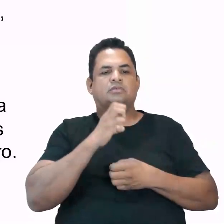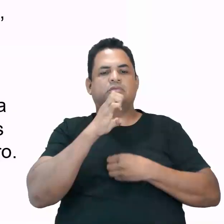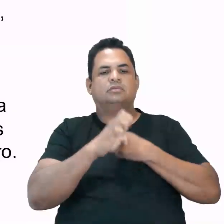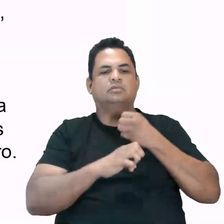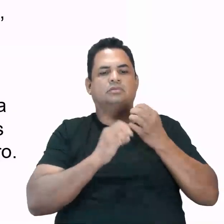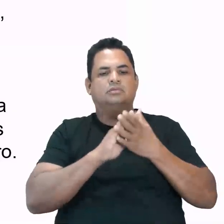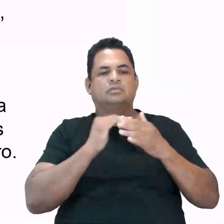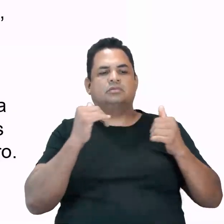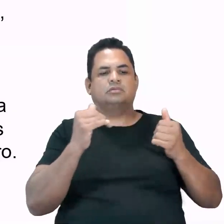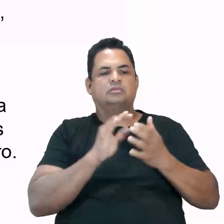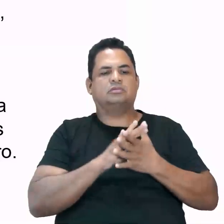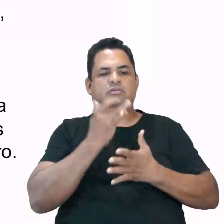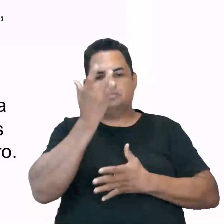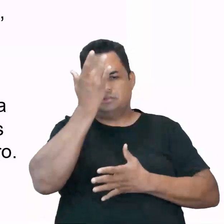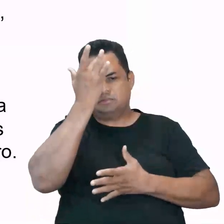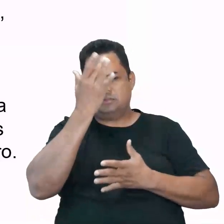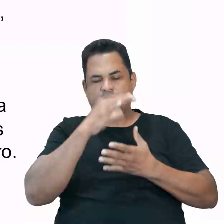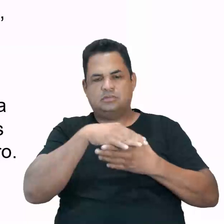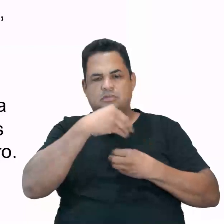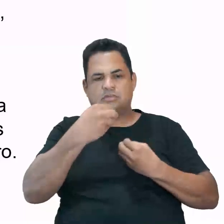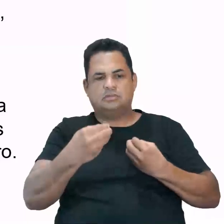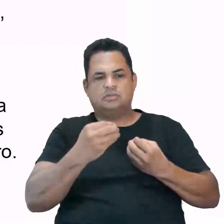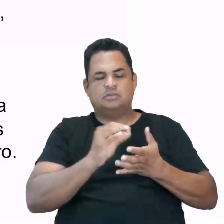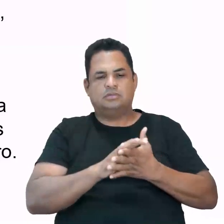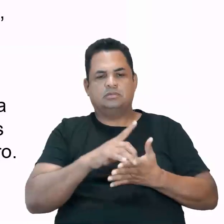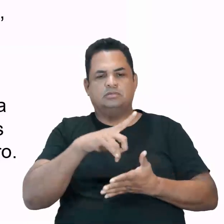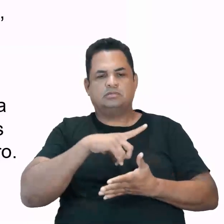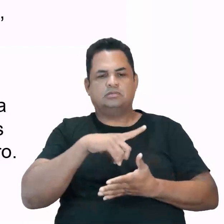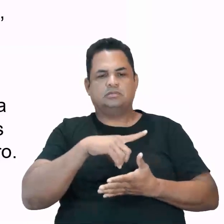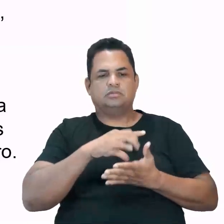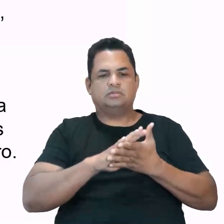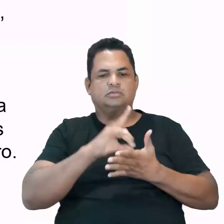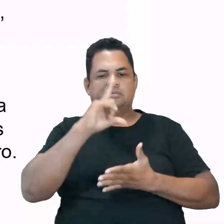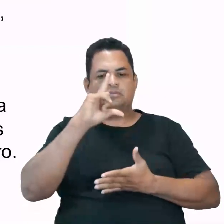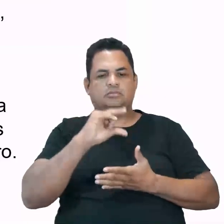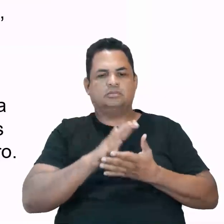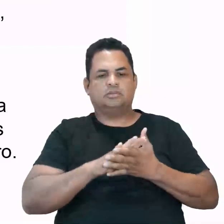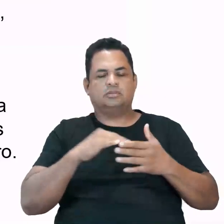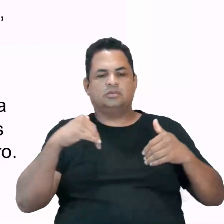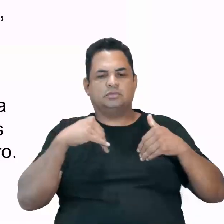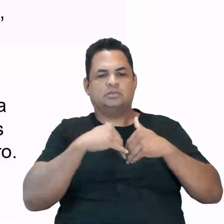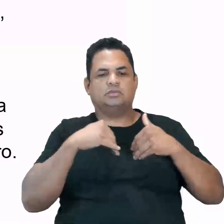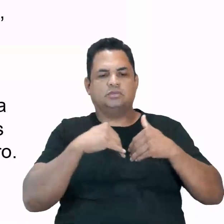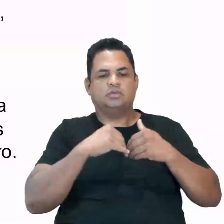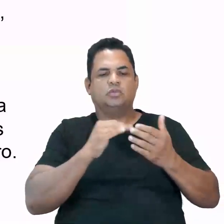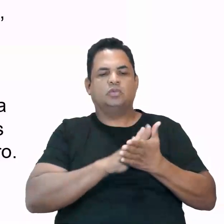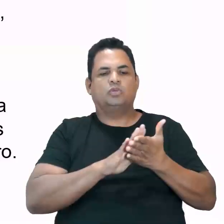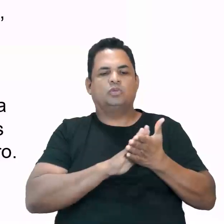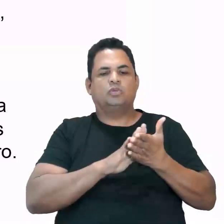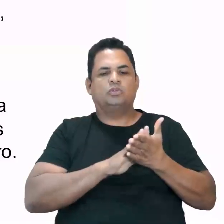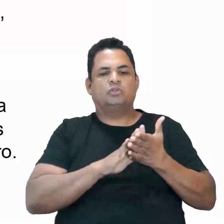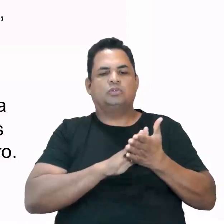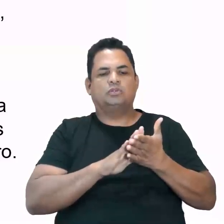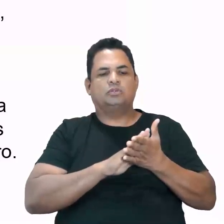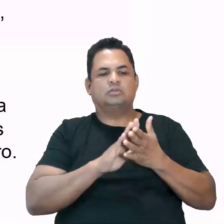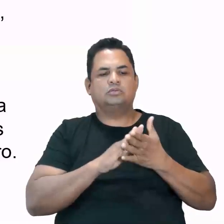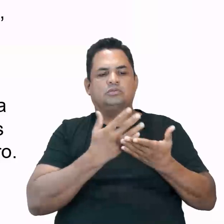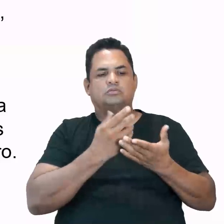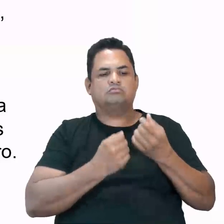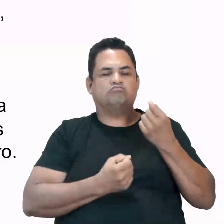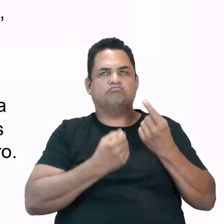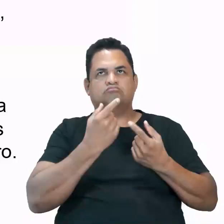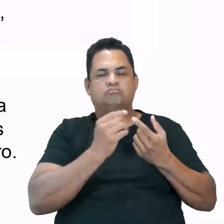são facilmente retirados, porque tem uma força menor de atração. Quando esfregarmos dois corpos, alguns